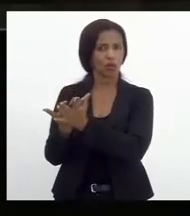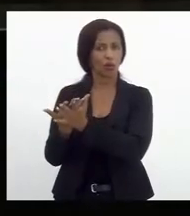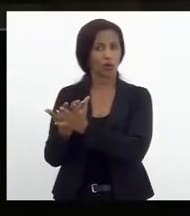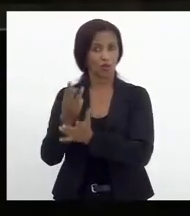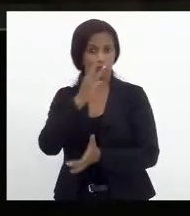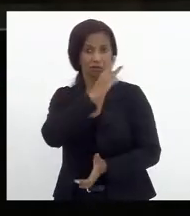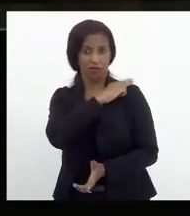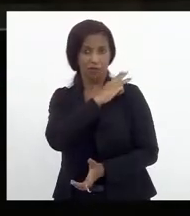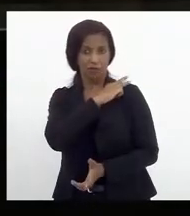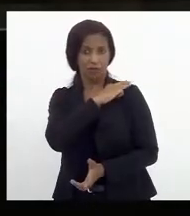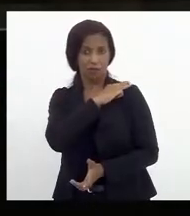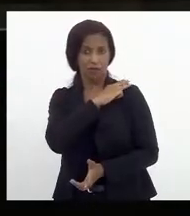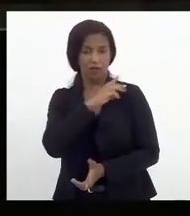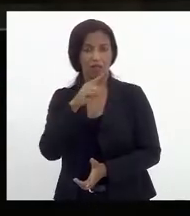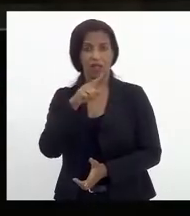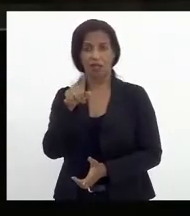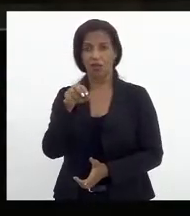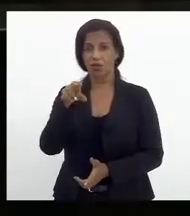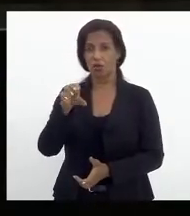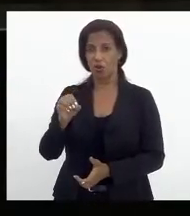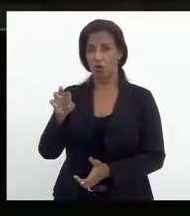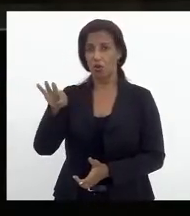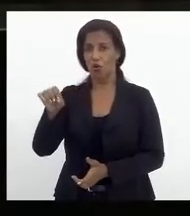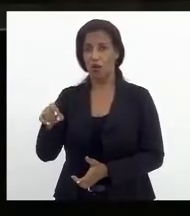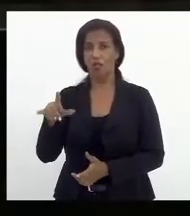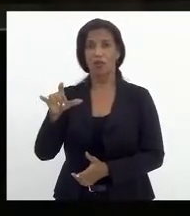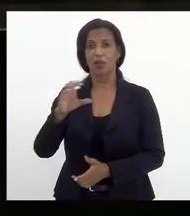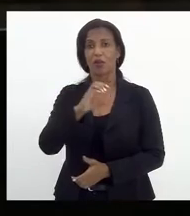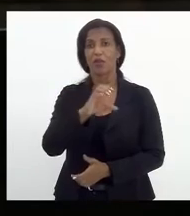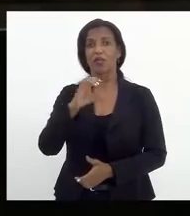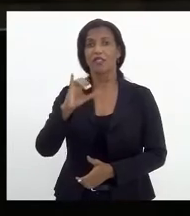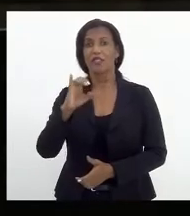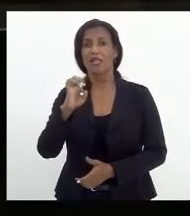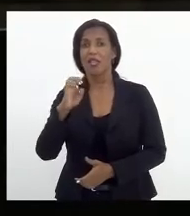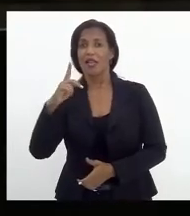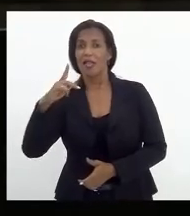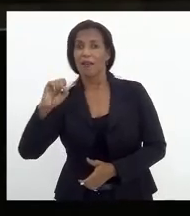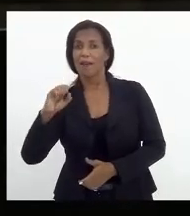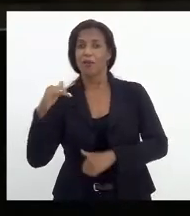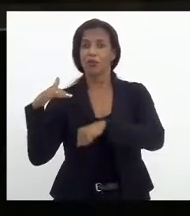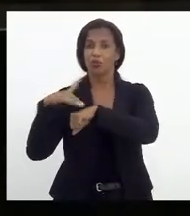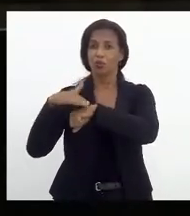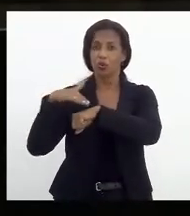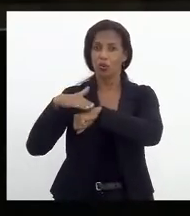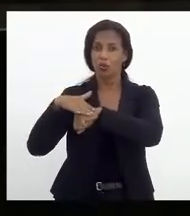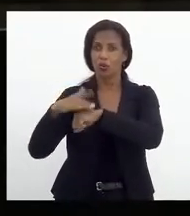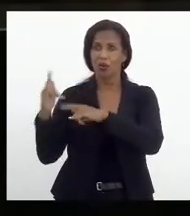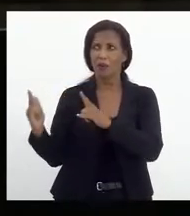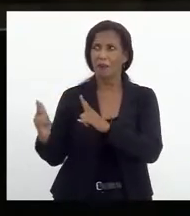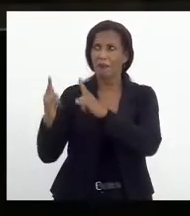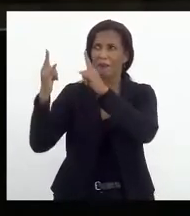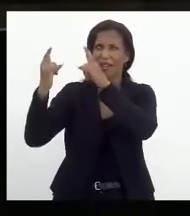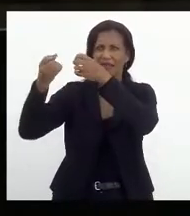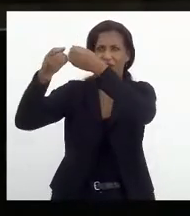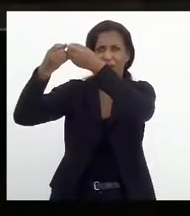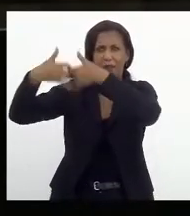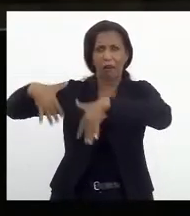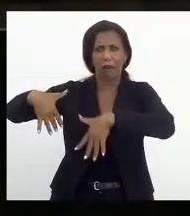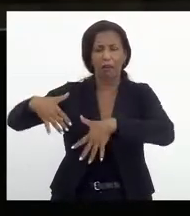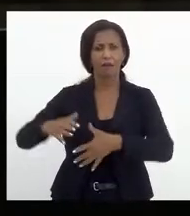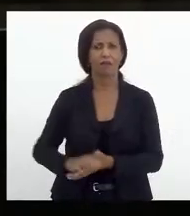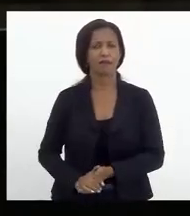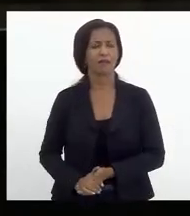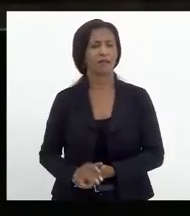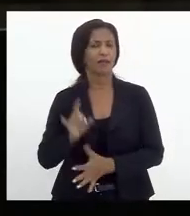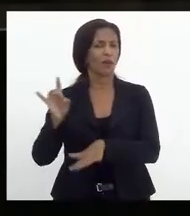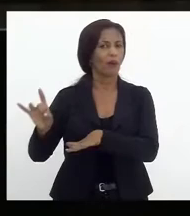grau na Zona Oeste, na sua maioria, são CIEPs noturno. E os prédios estão deteriorados.